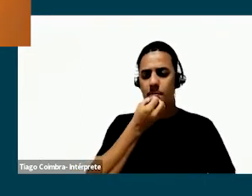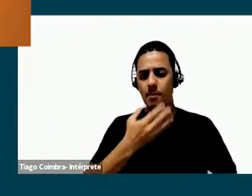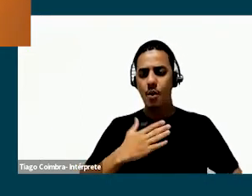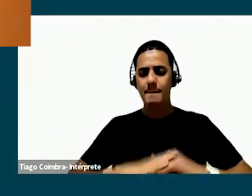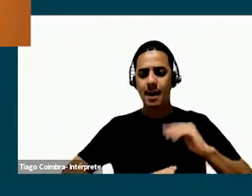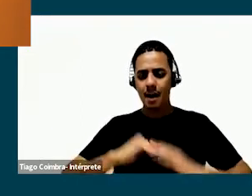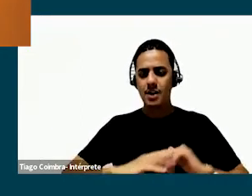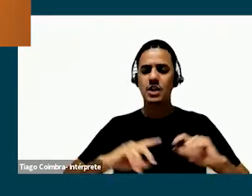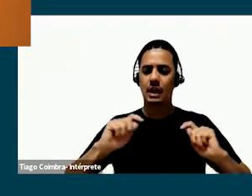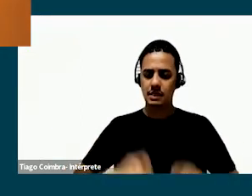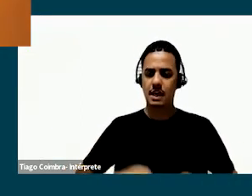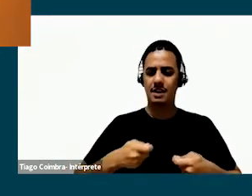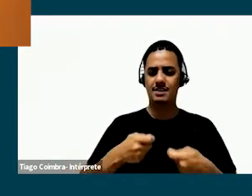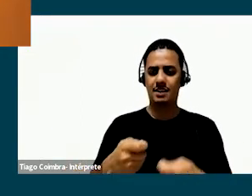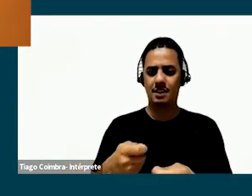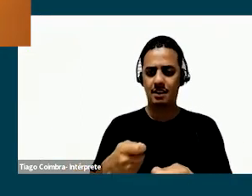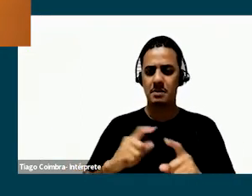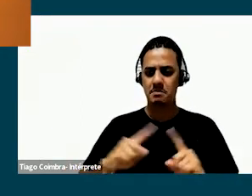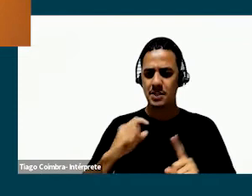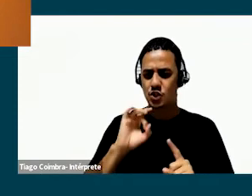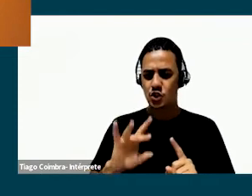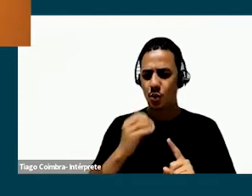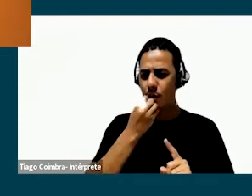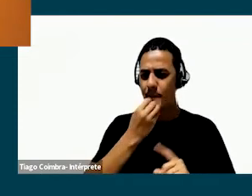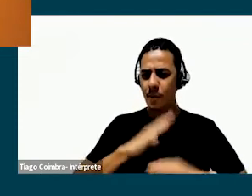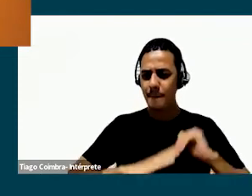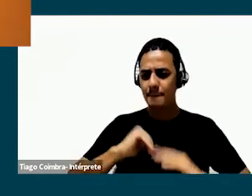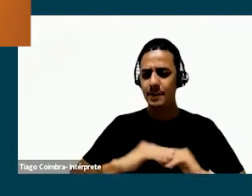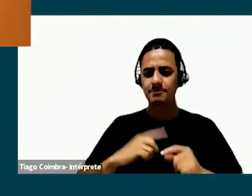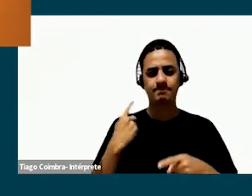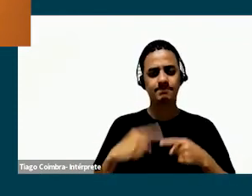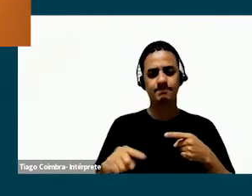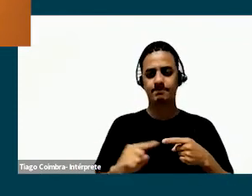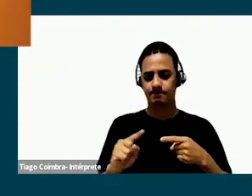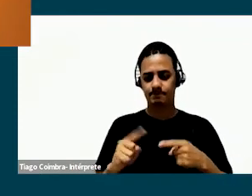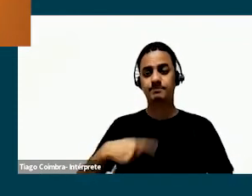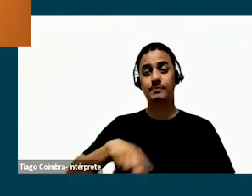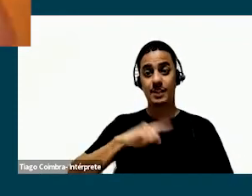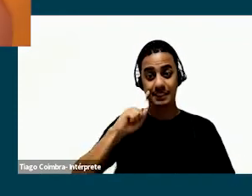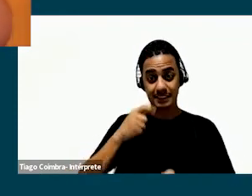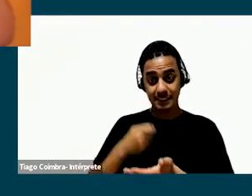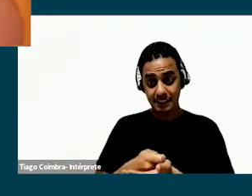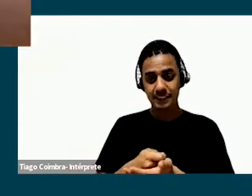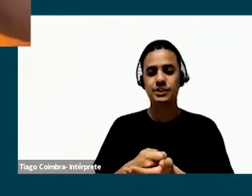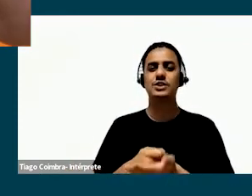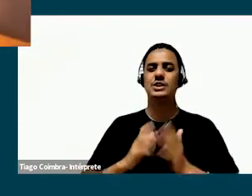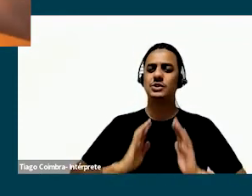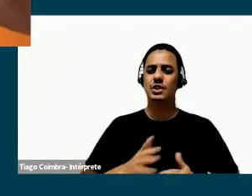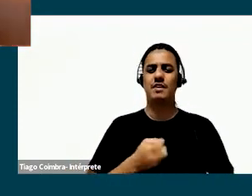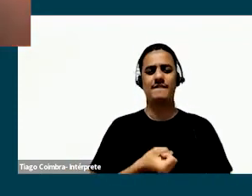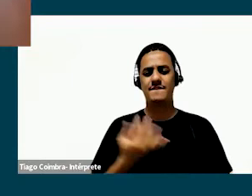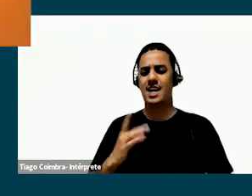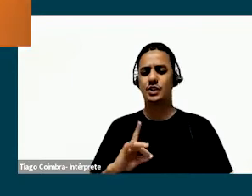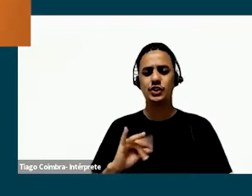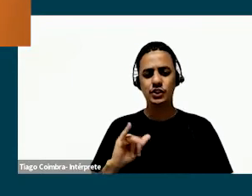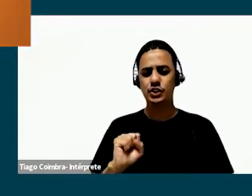práticas, que a gente entrega. Mas só as boas práticas não era suficiente, né? Então a gente decidiu, eu lembro que era inverno, a gente ficou vários